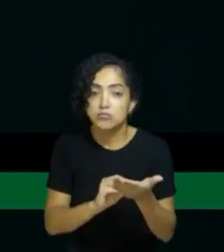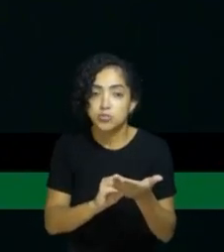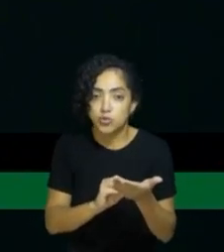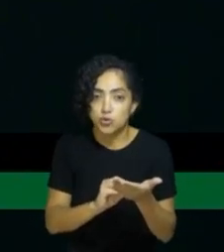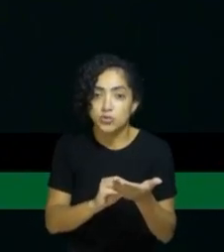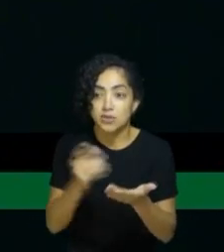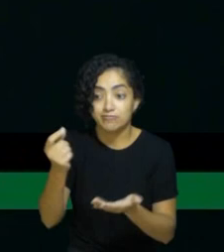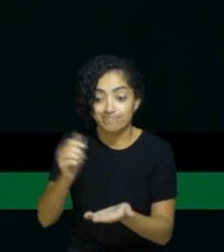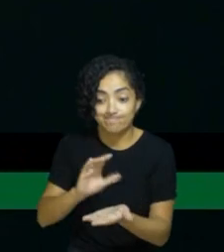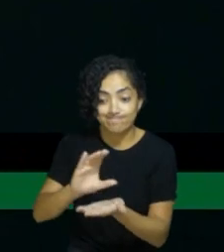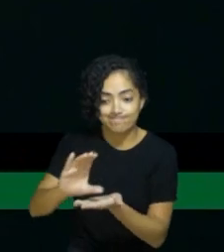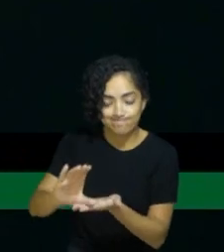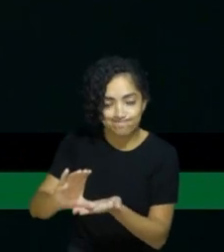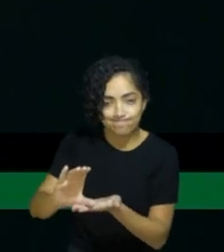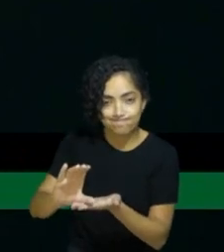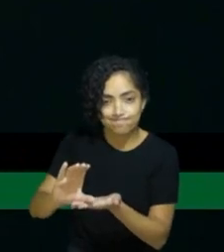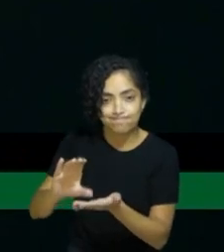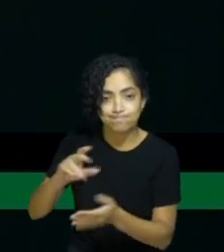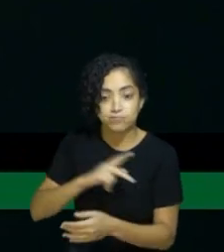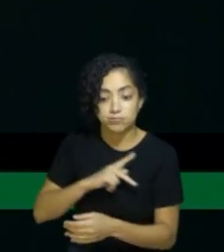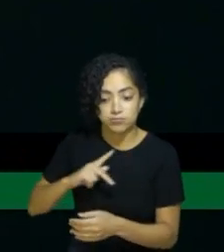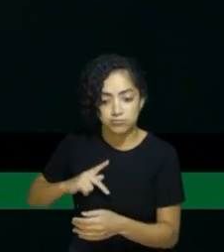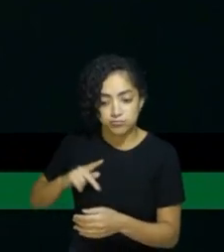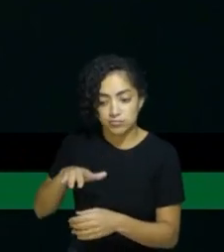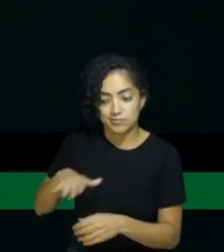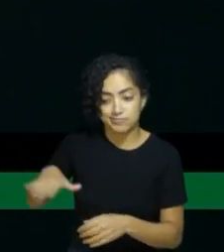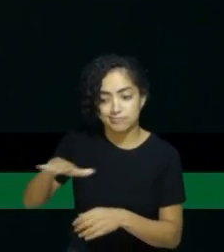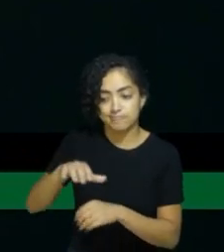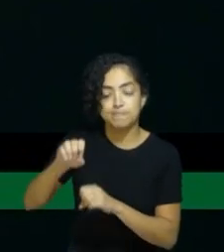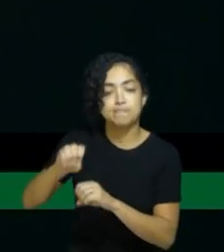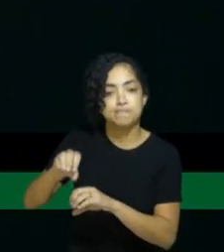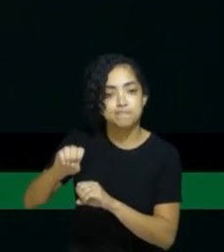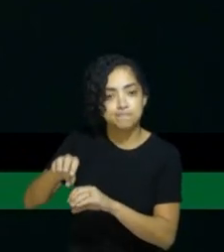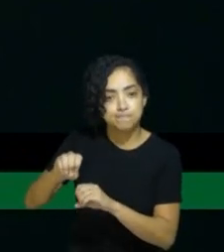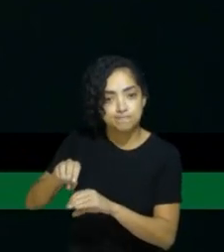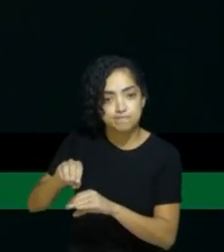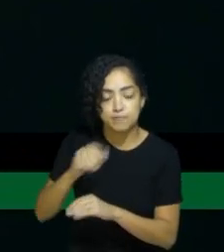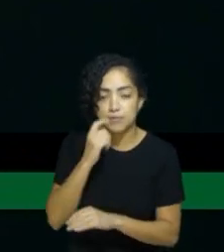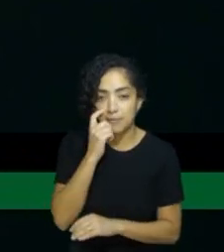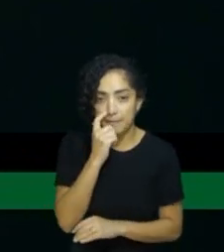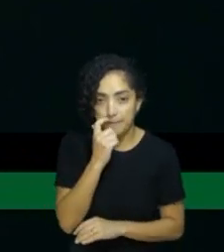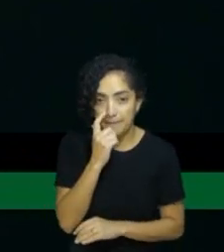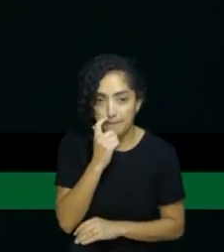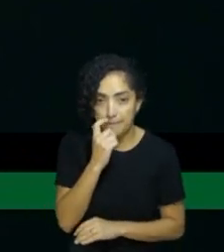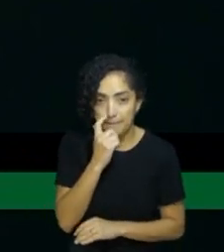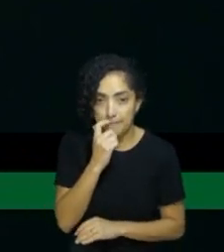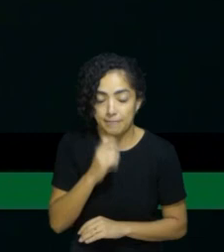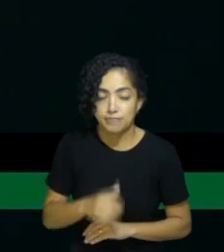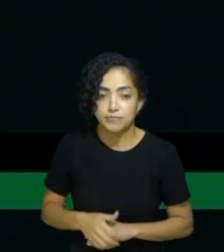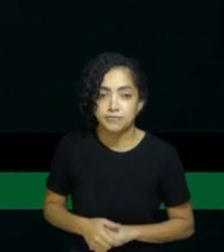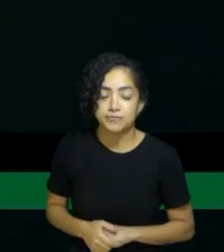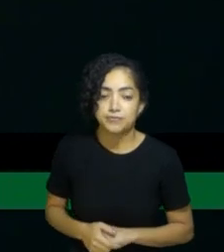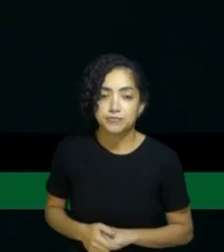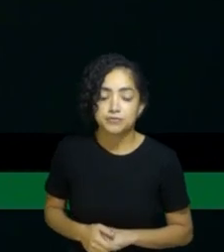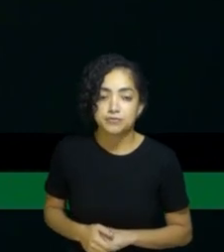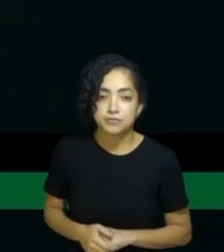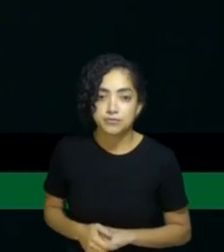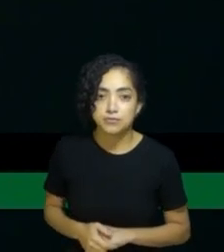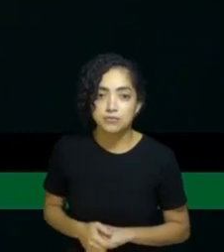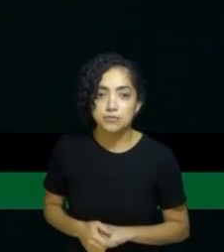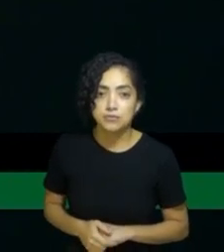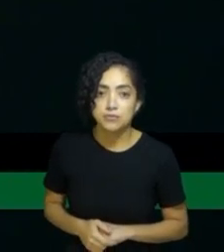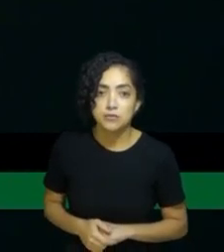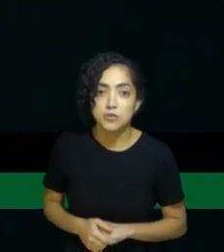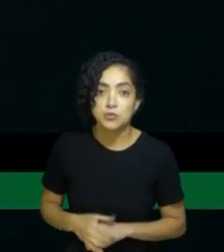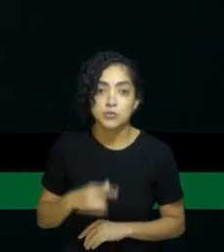investimentos públicos na educação dessa política pública de Educação no nosso estado o estado